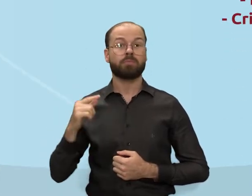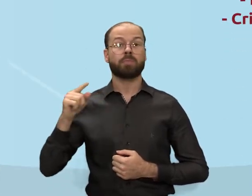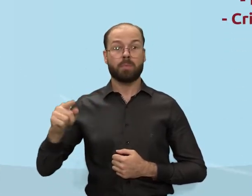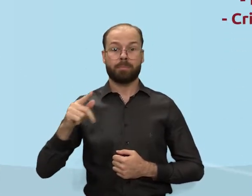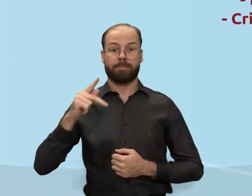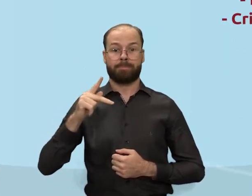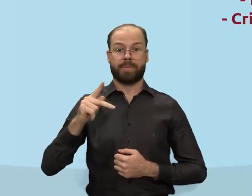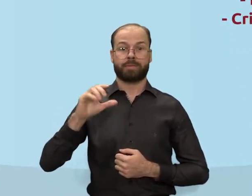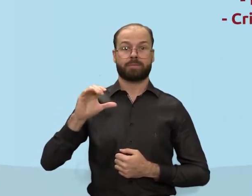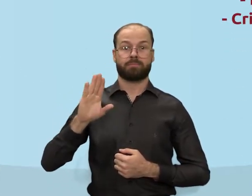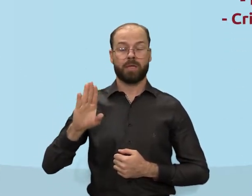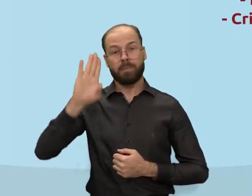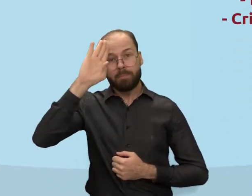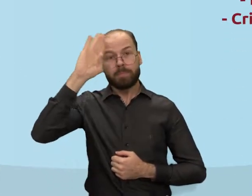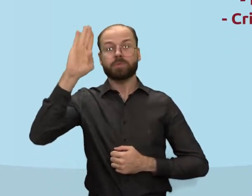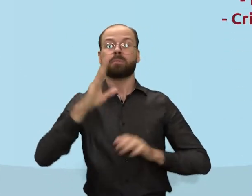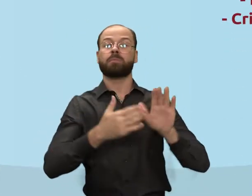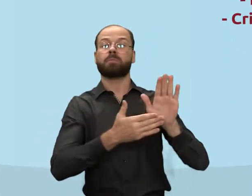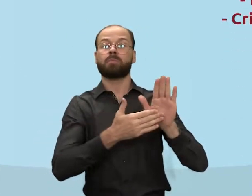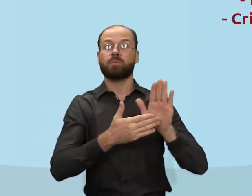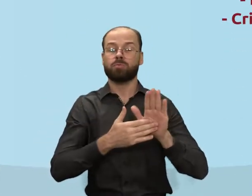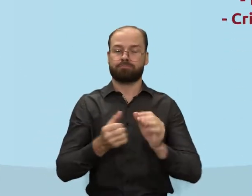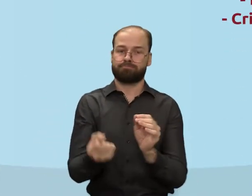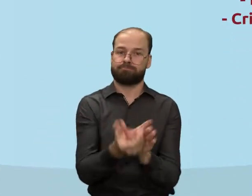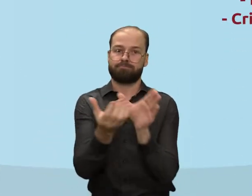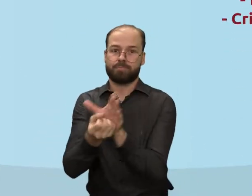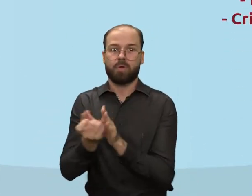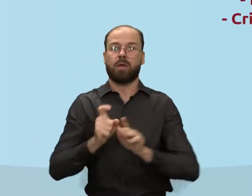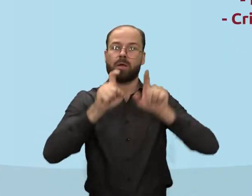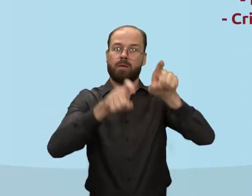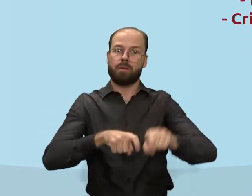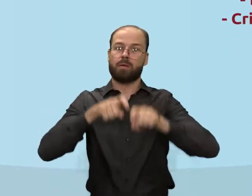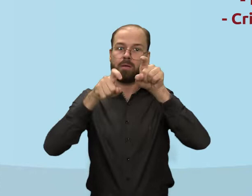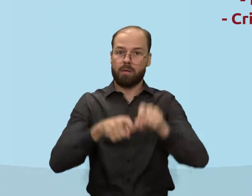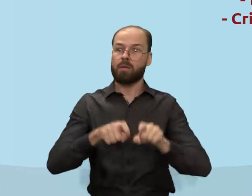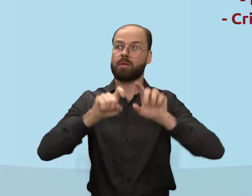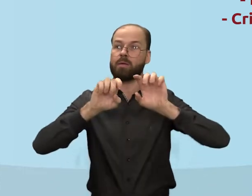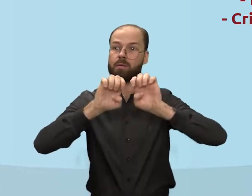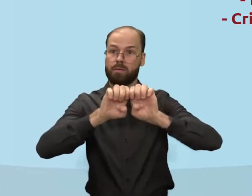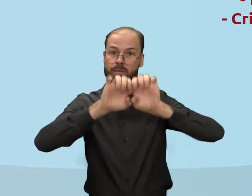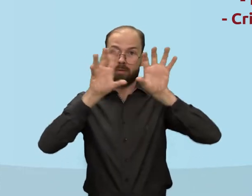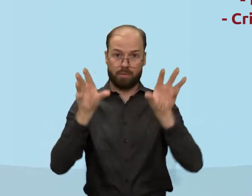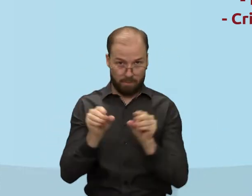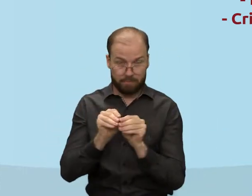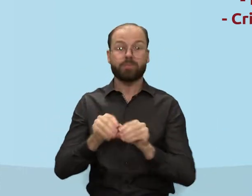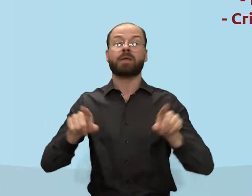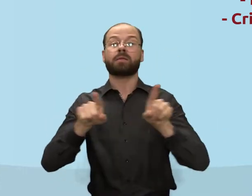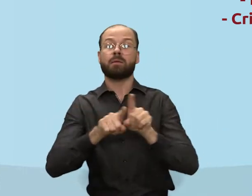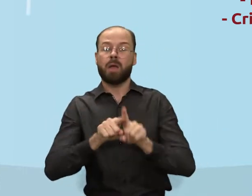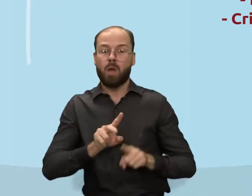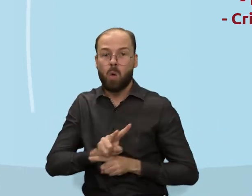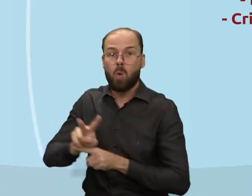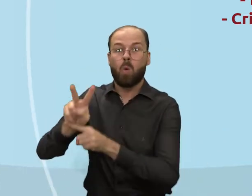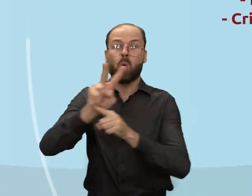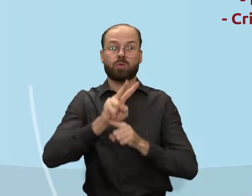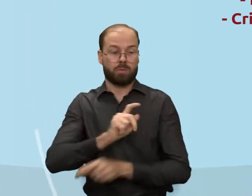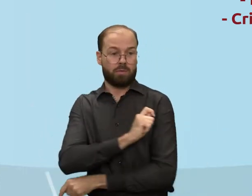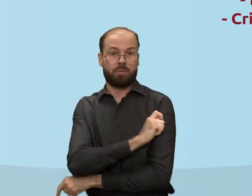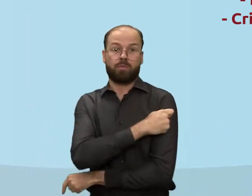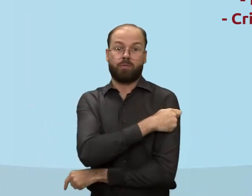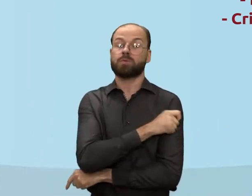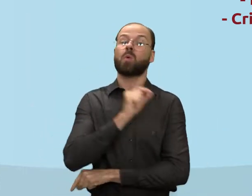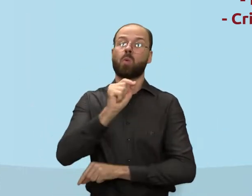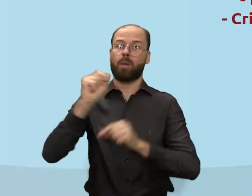tem como principais propostas realizar o zoneamento agroecológico, fortalecer unidades de conservação e